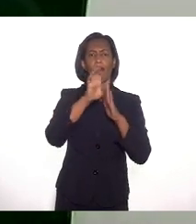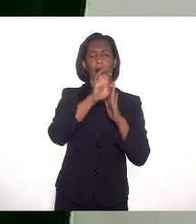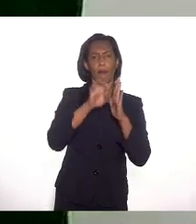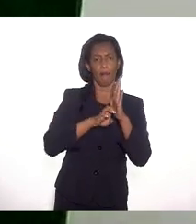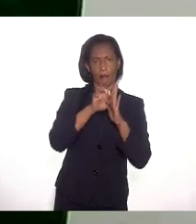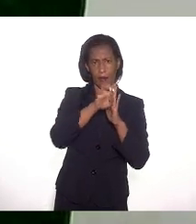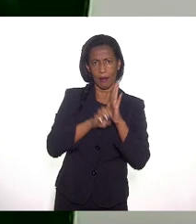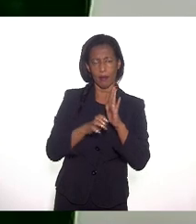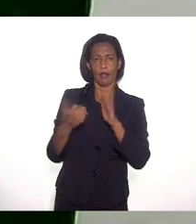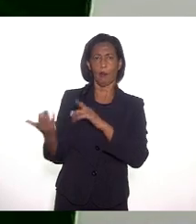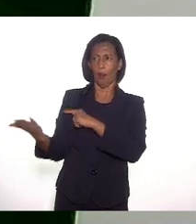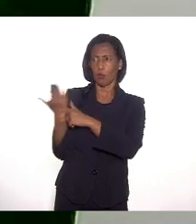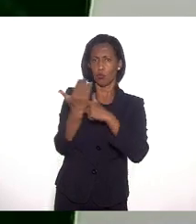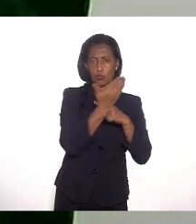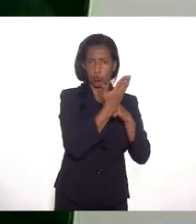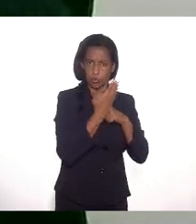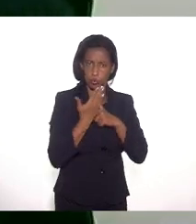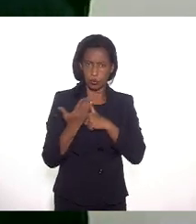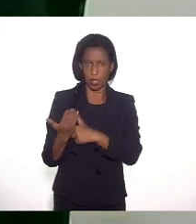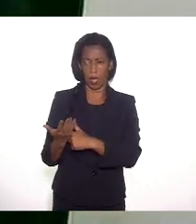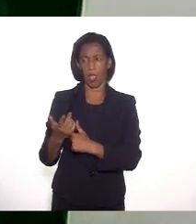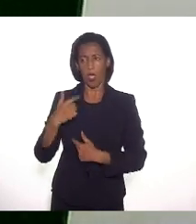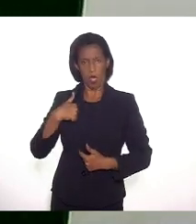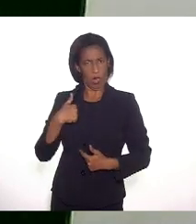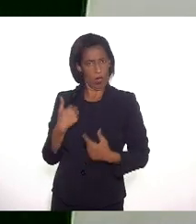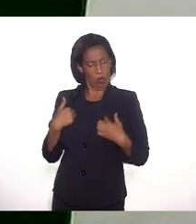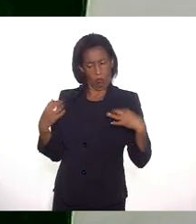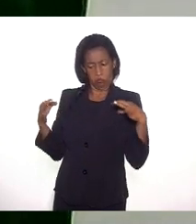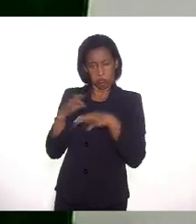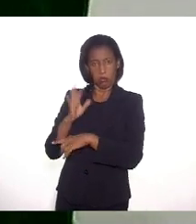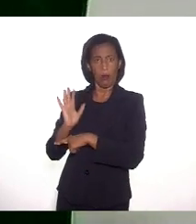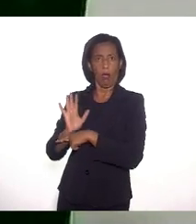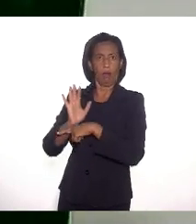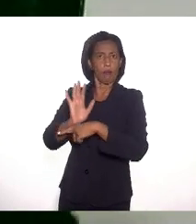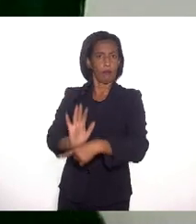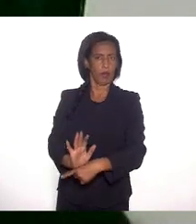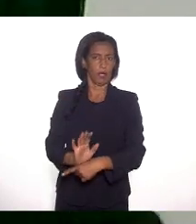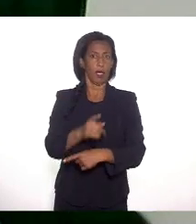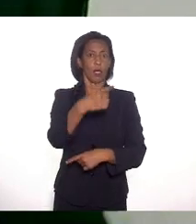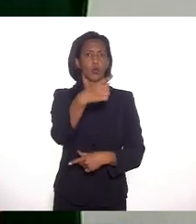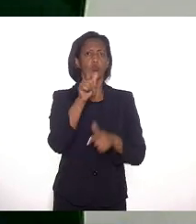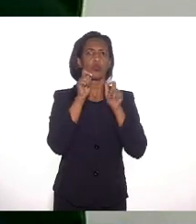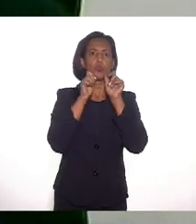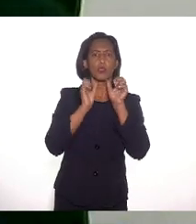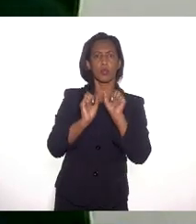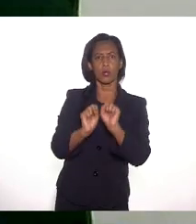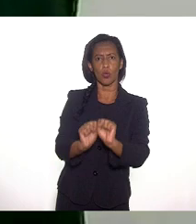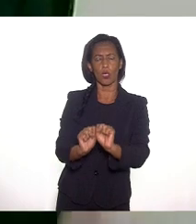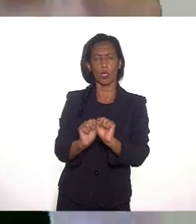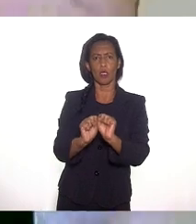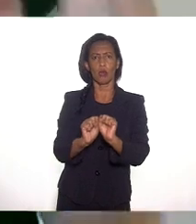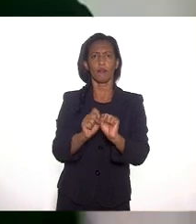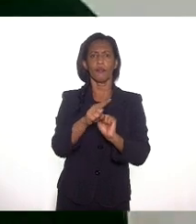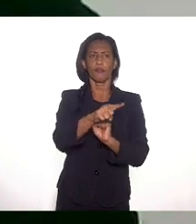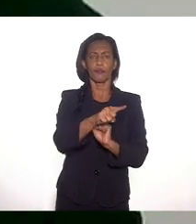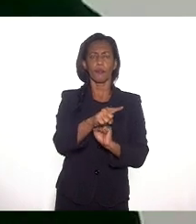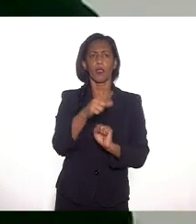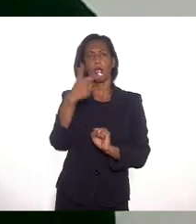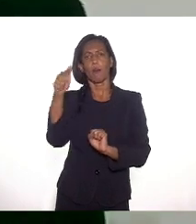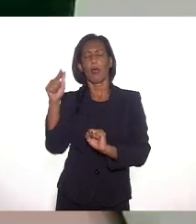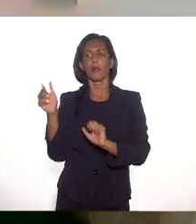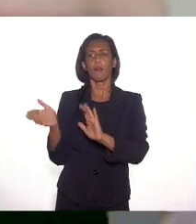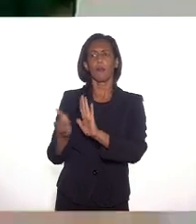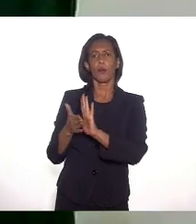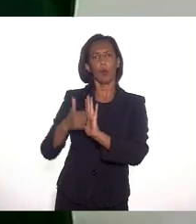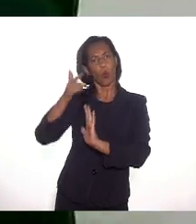colaborar, apresentam emendas. Eu apresentarei as minhas. Nossa assessoria vai fazer o compilado e, seguindo a proposta do deputado Luiz